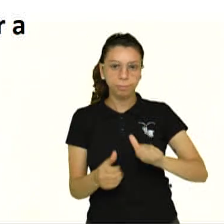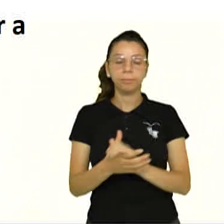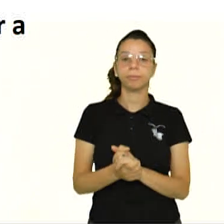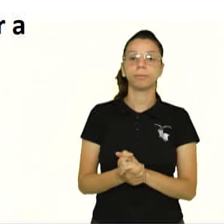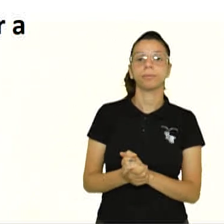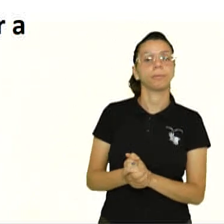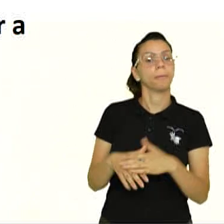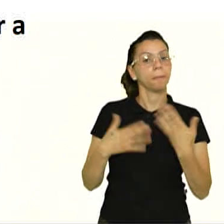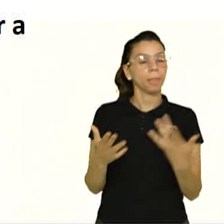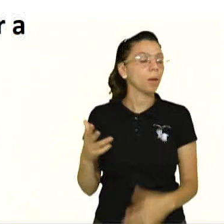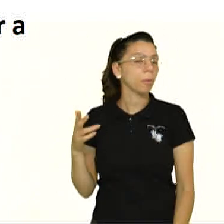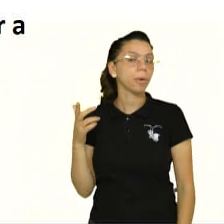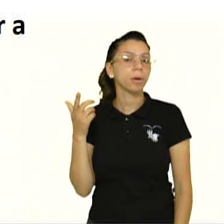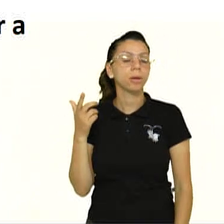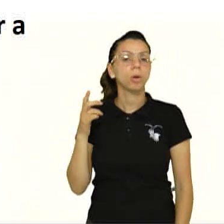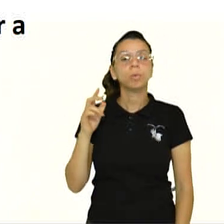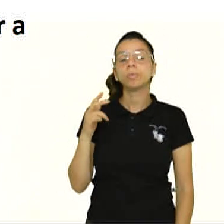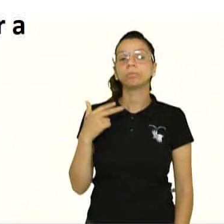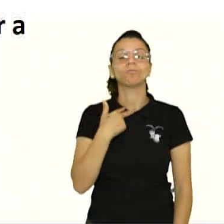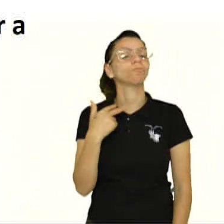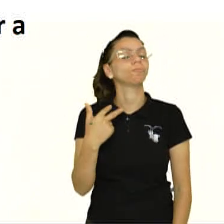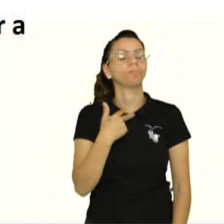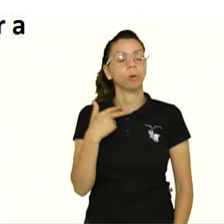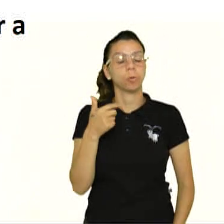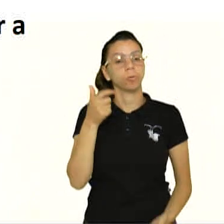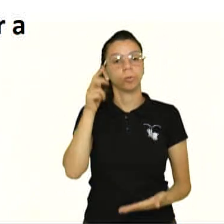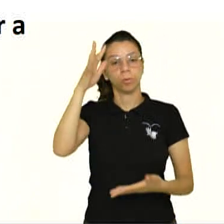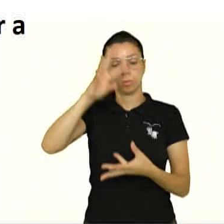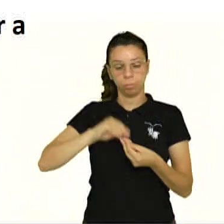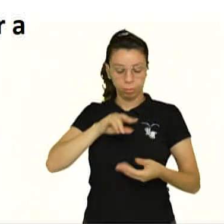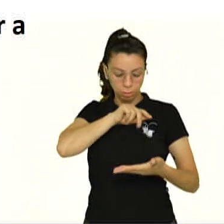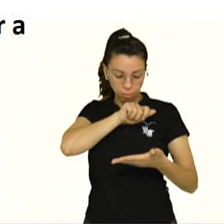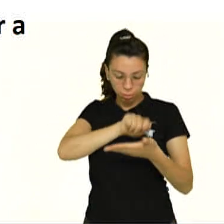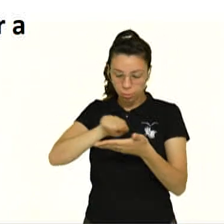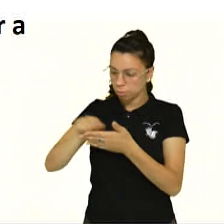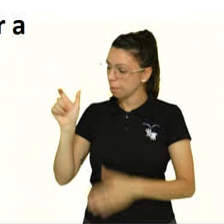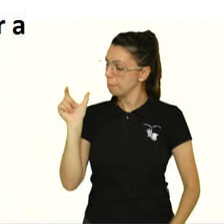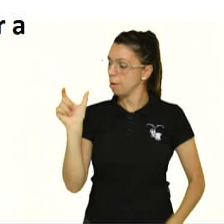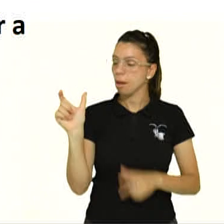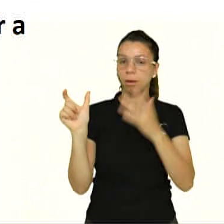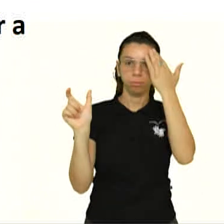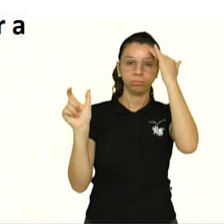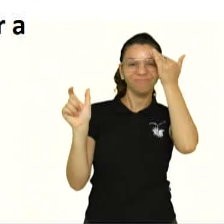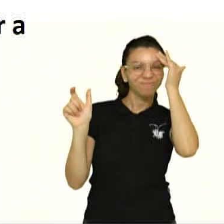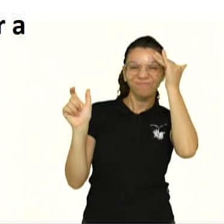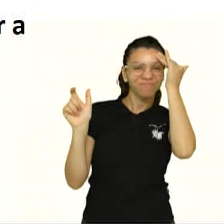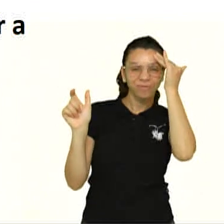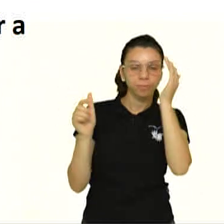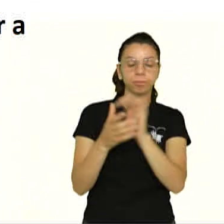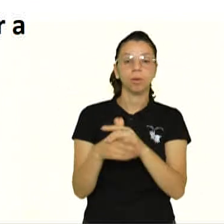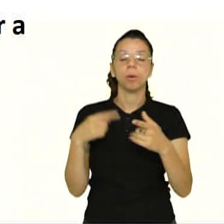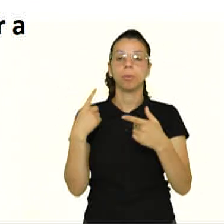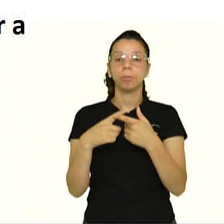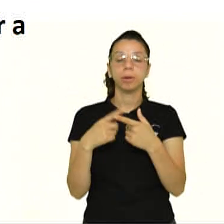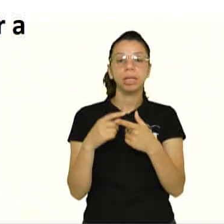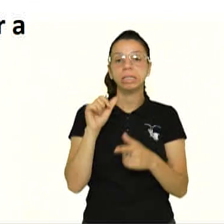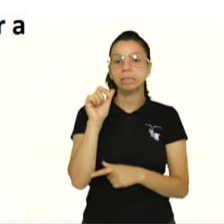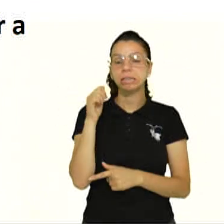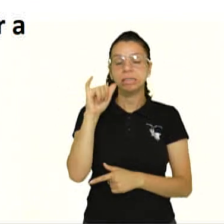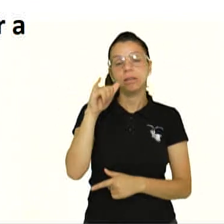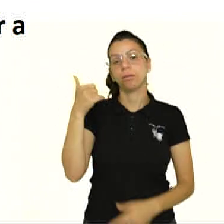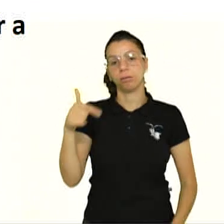é impossível entender humanamente as palavras. Sem eles, vagamos perdidos dentro de um obscuro